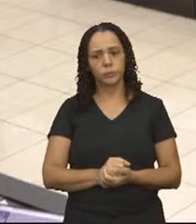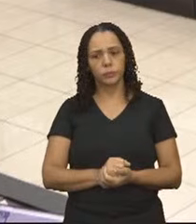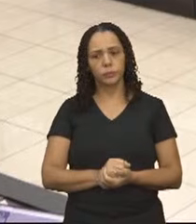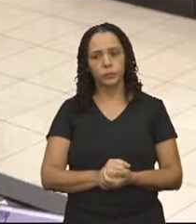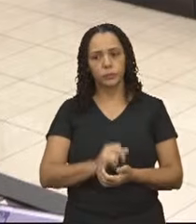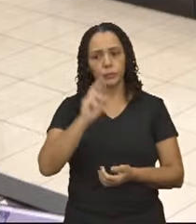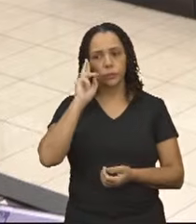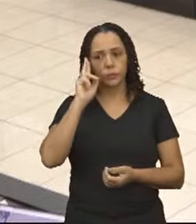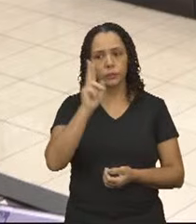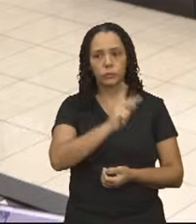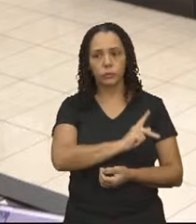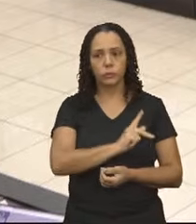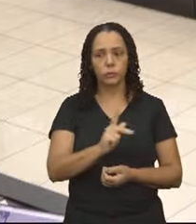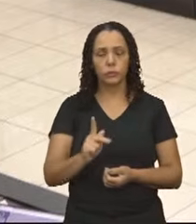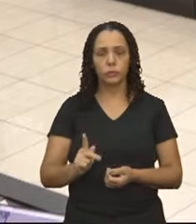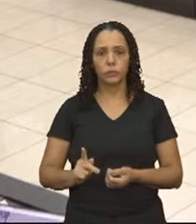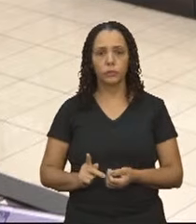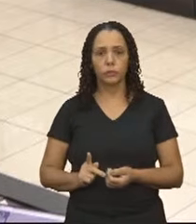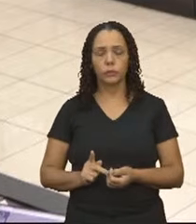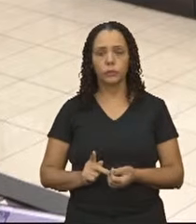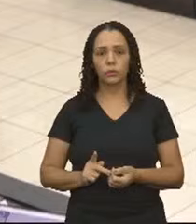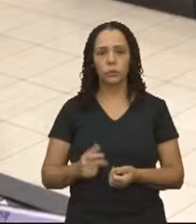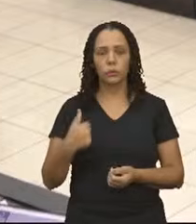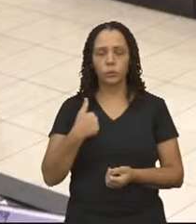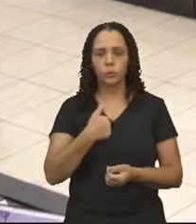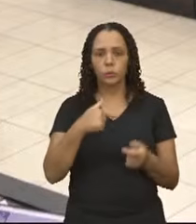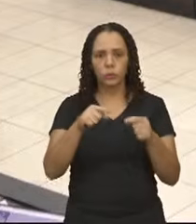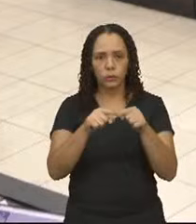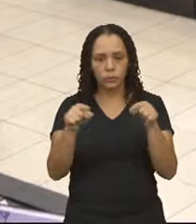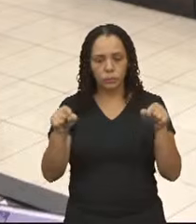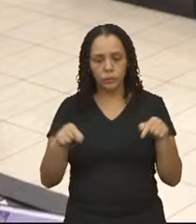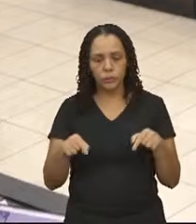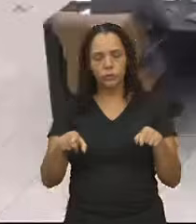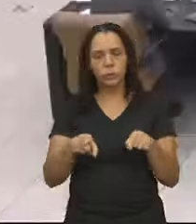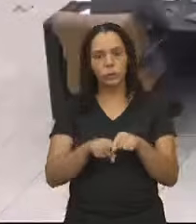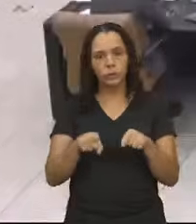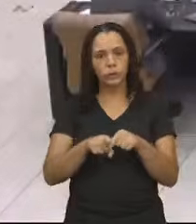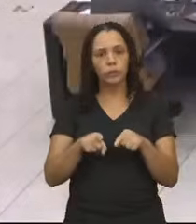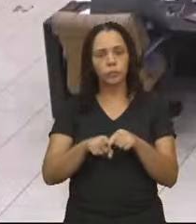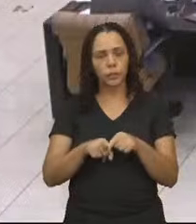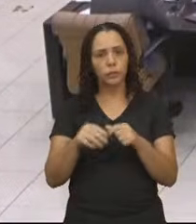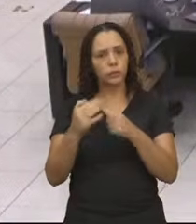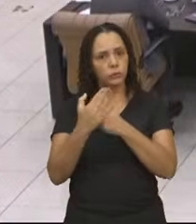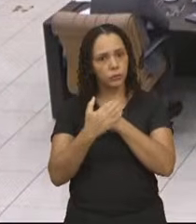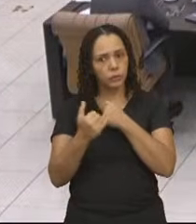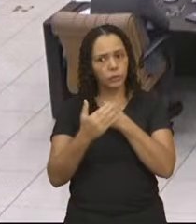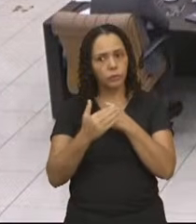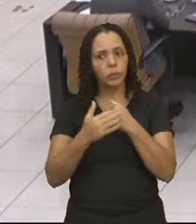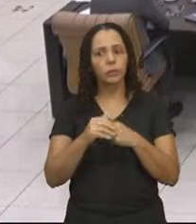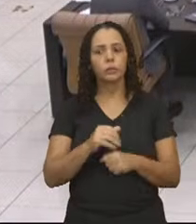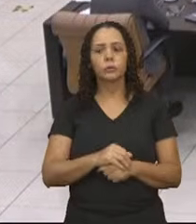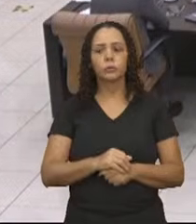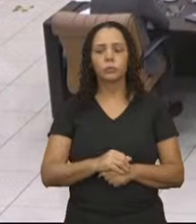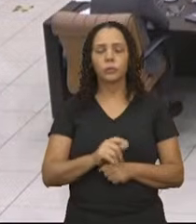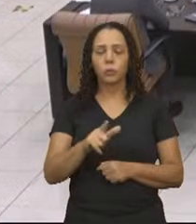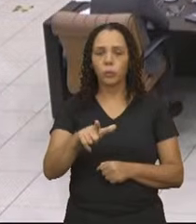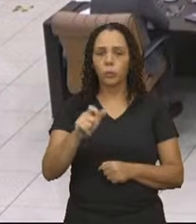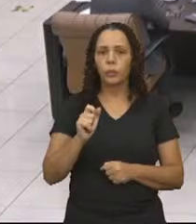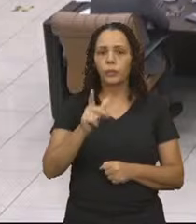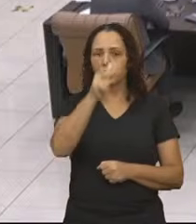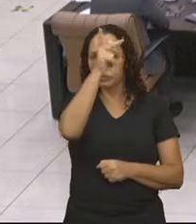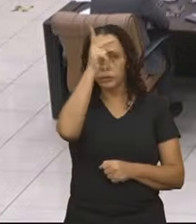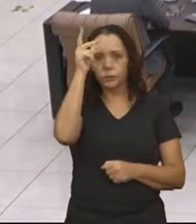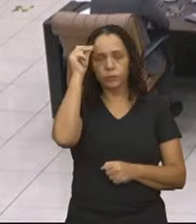Senhor presidente, nosso gabinete também foi provocado pelo nosso ex-prefeito e também vereador dessa